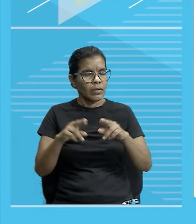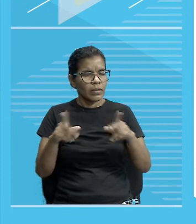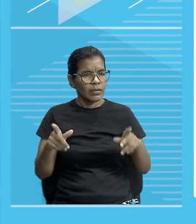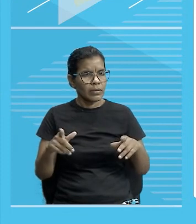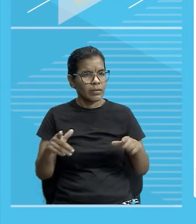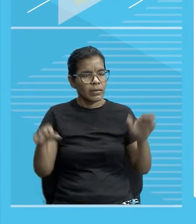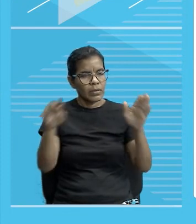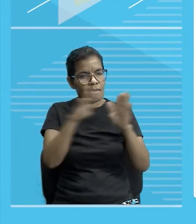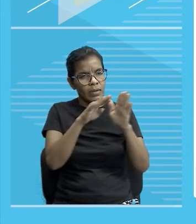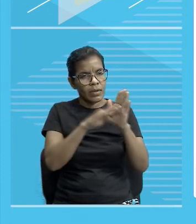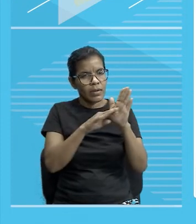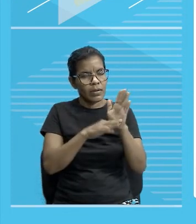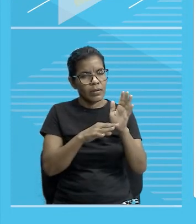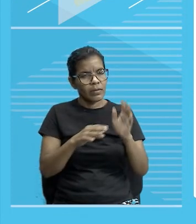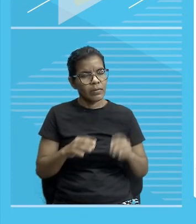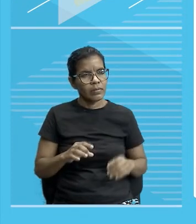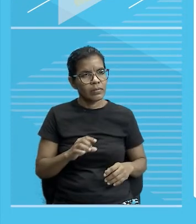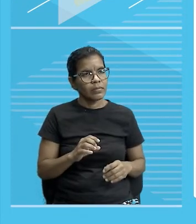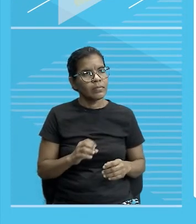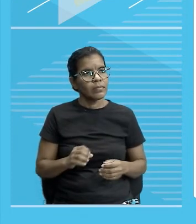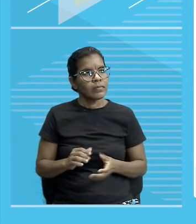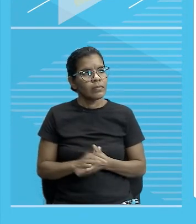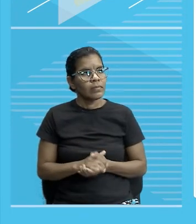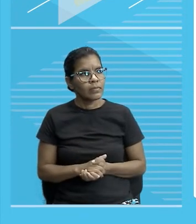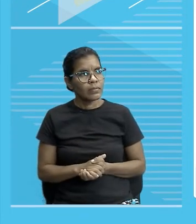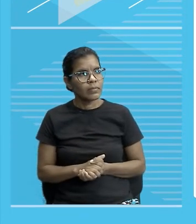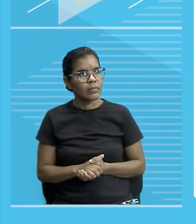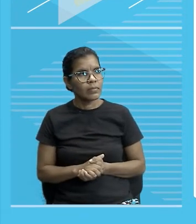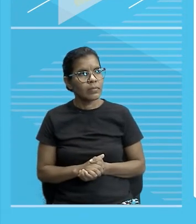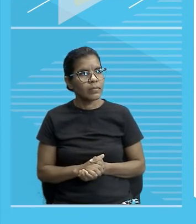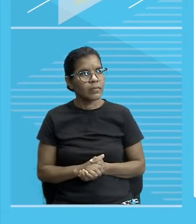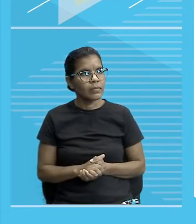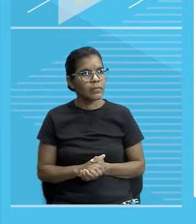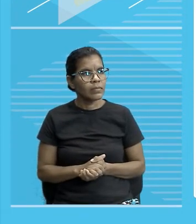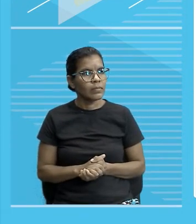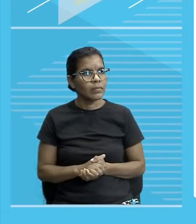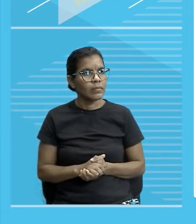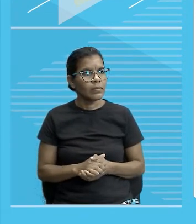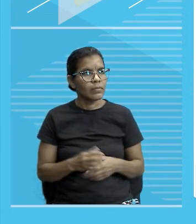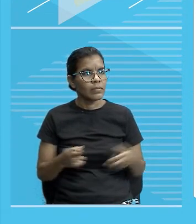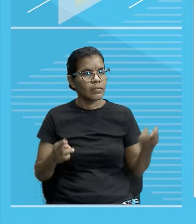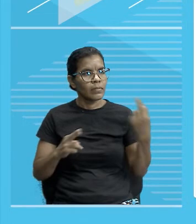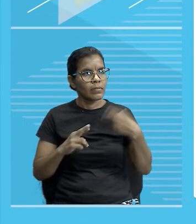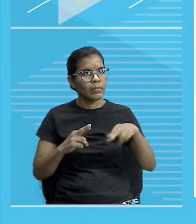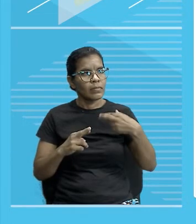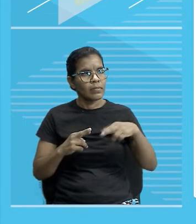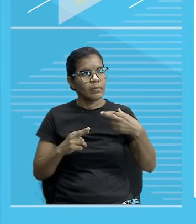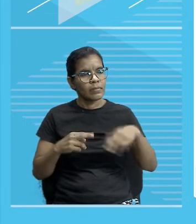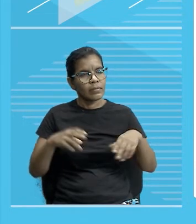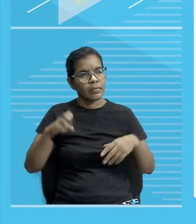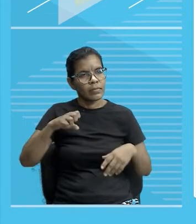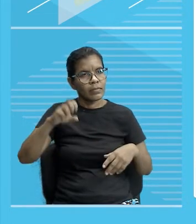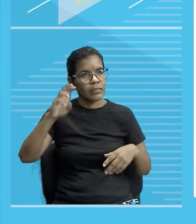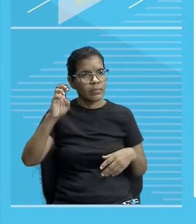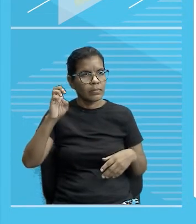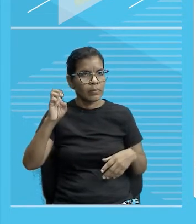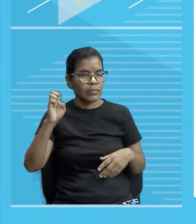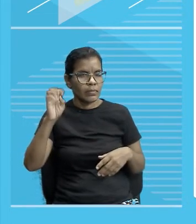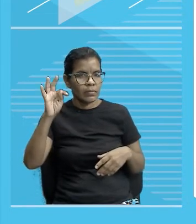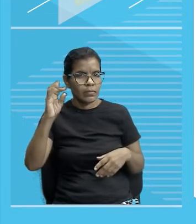detalhar para vocês por exemplo os planos relacionados com métodos são conhecidos